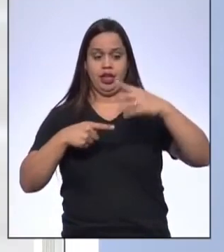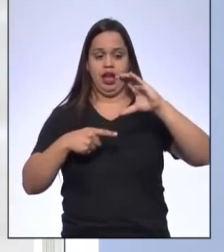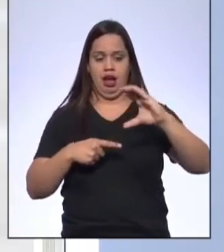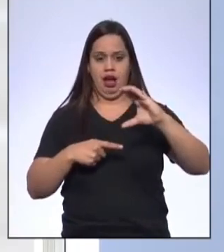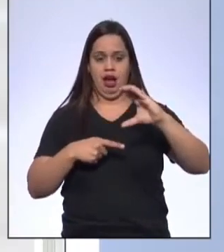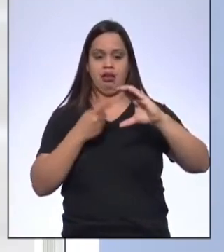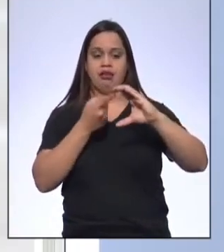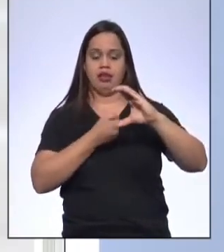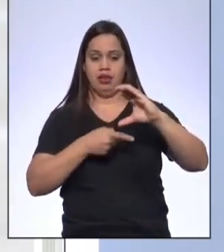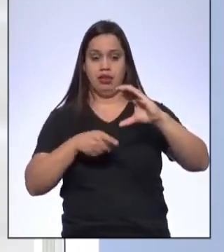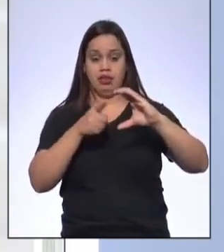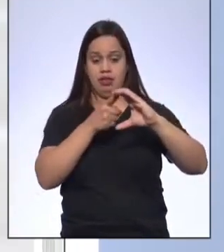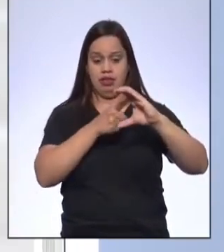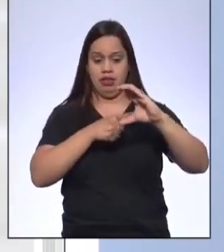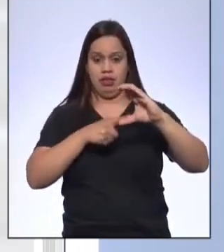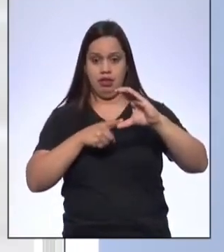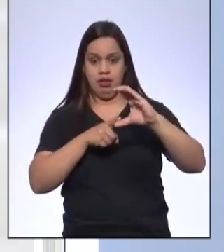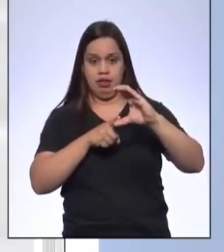aqui, tá, Ale?